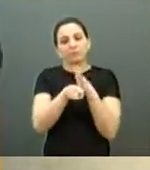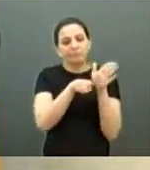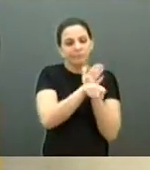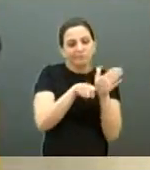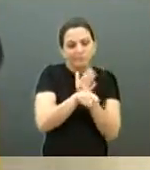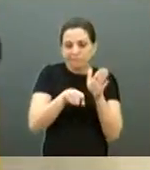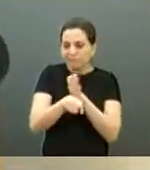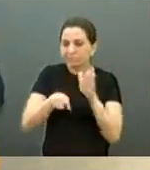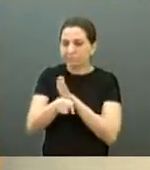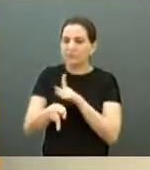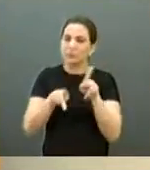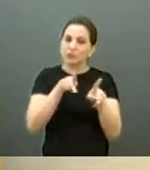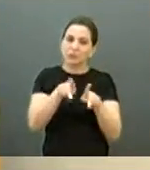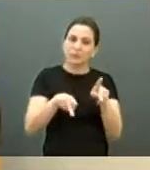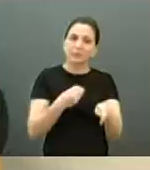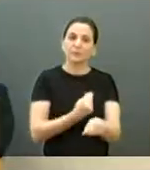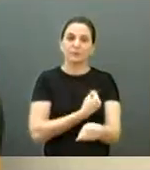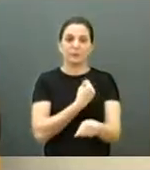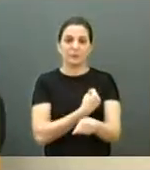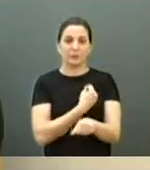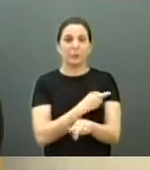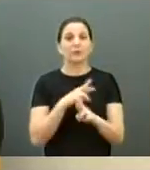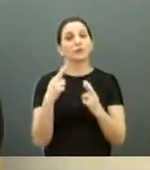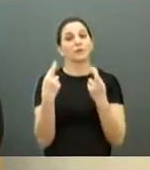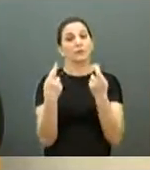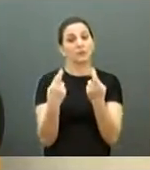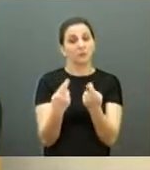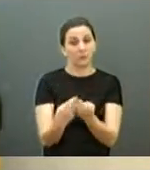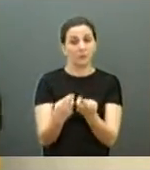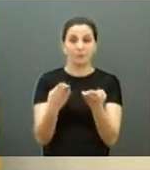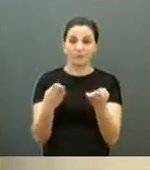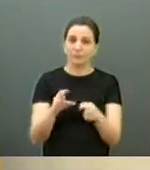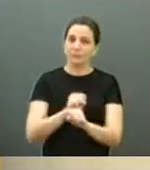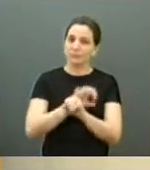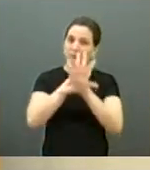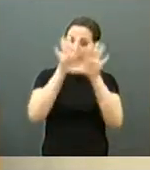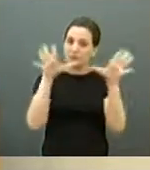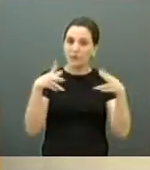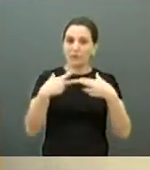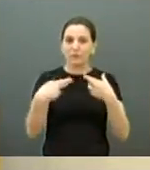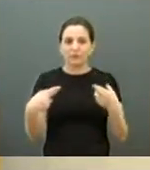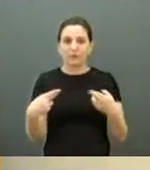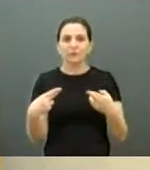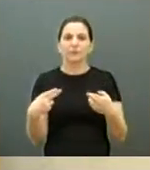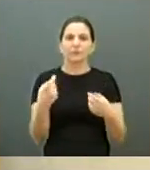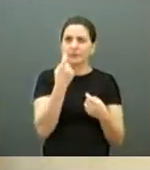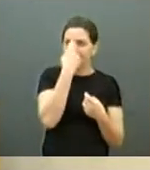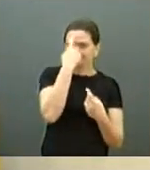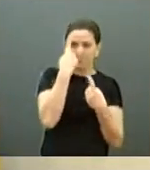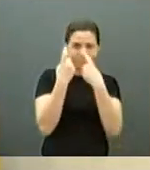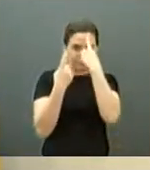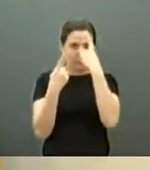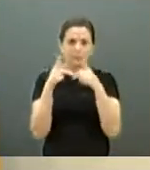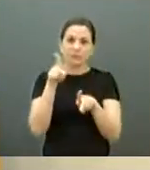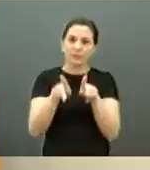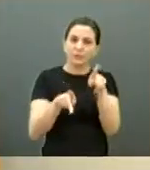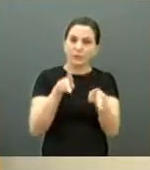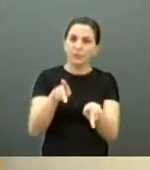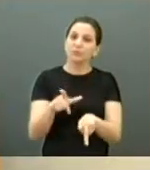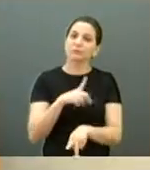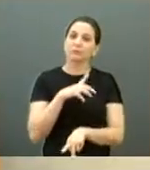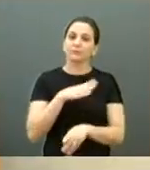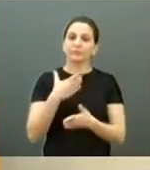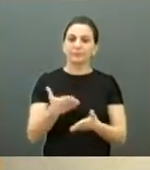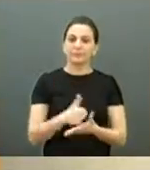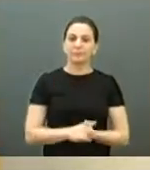ea população participar dessa audiência pública para esclarecer alguns fatos algumas dúvidas que a população tem